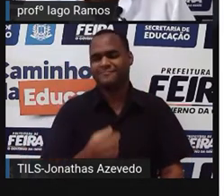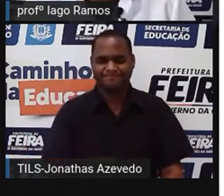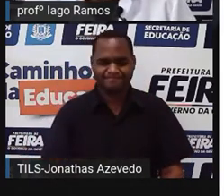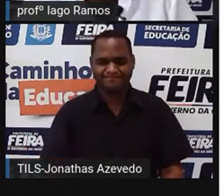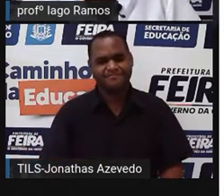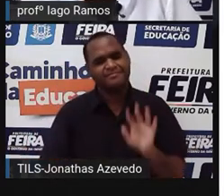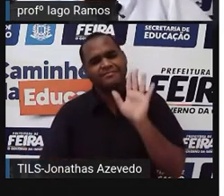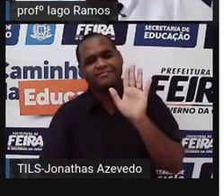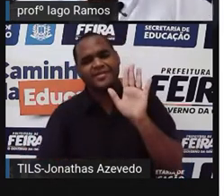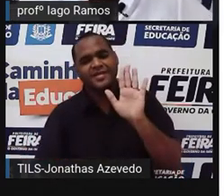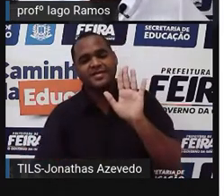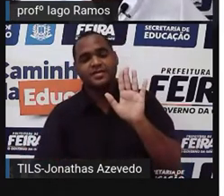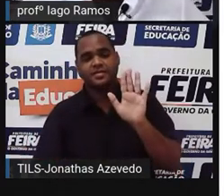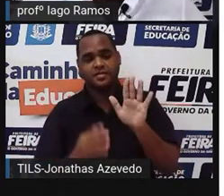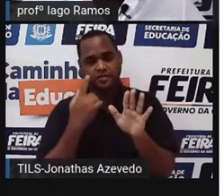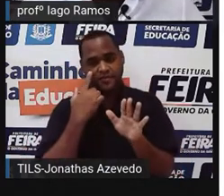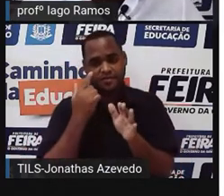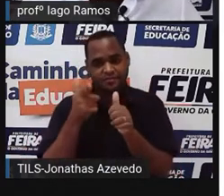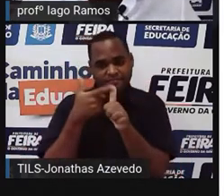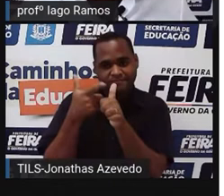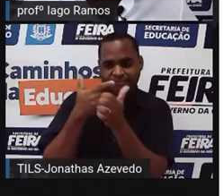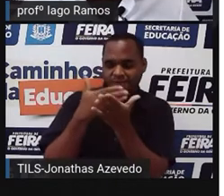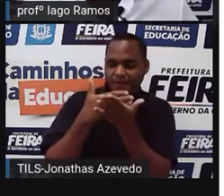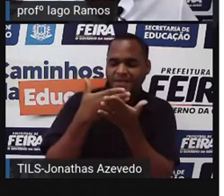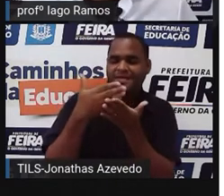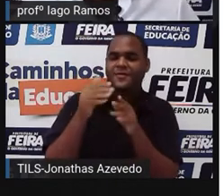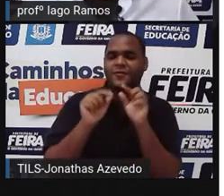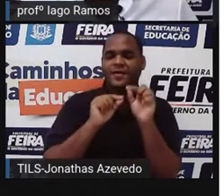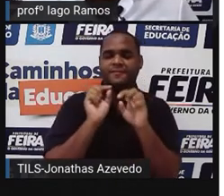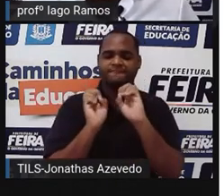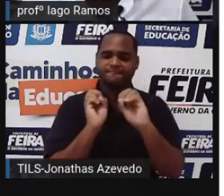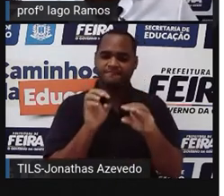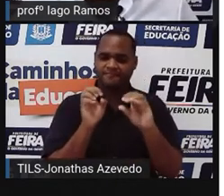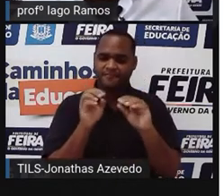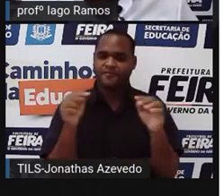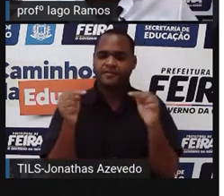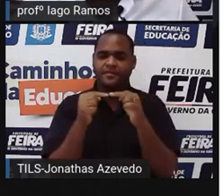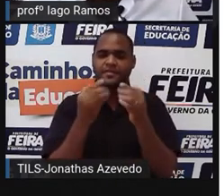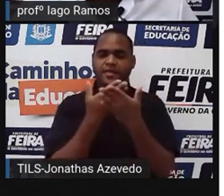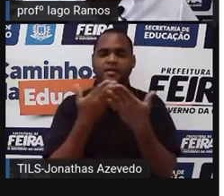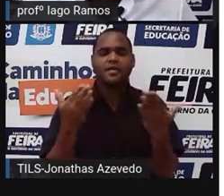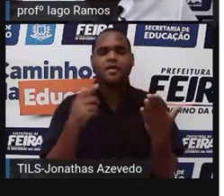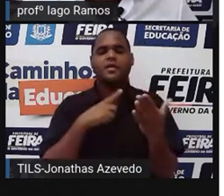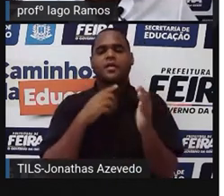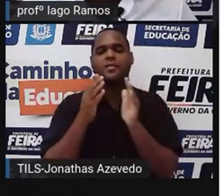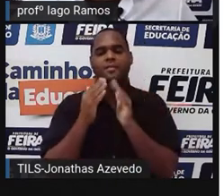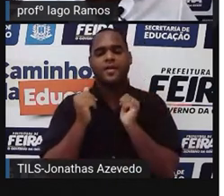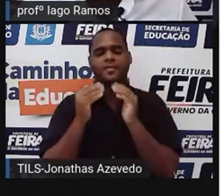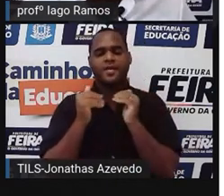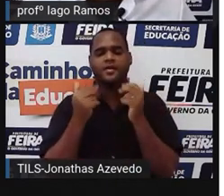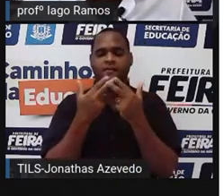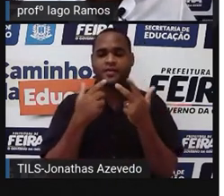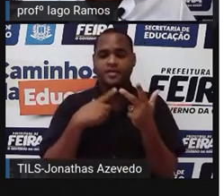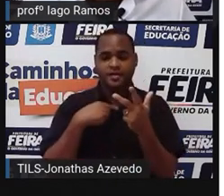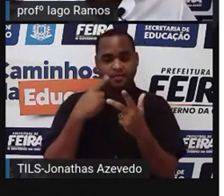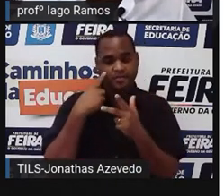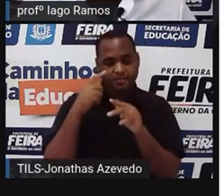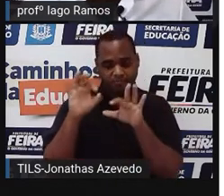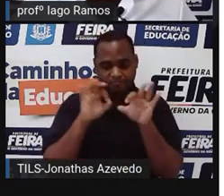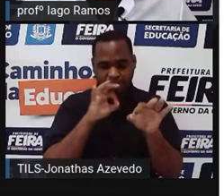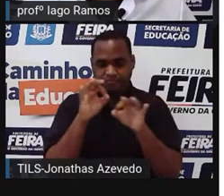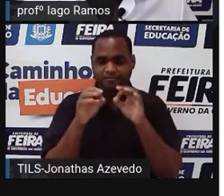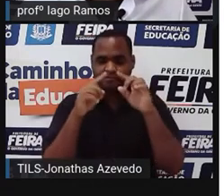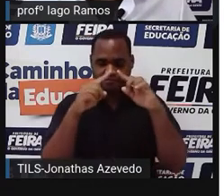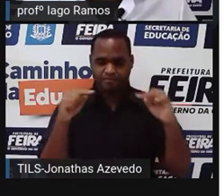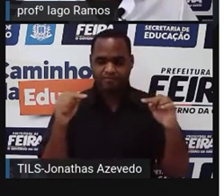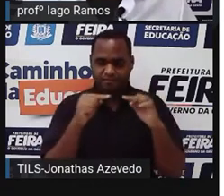Mas veja que eu comecei a aula, né, pedindo para você montar, fazer aparecer um triângulo com